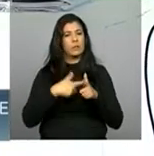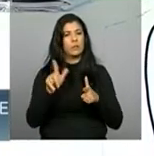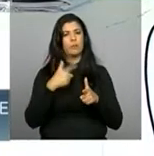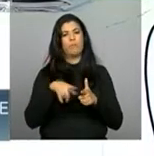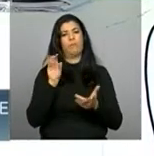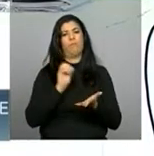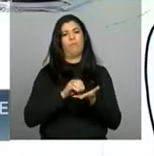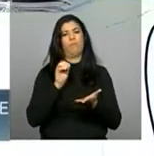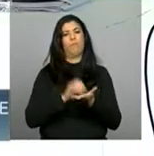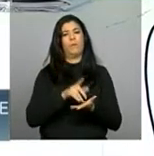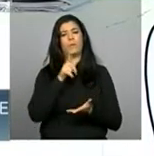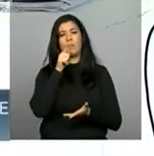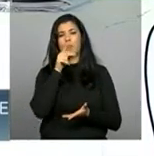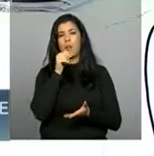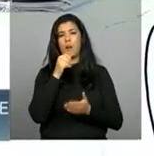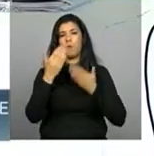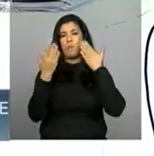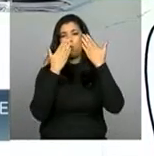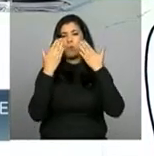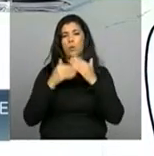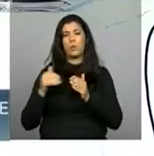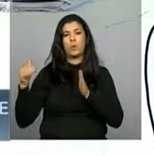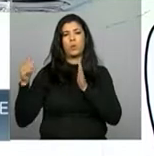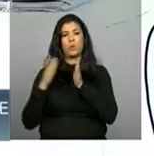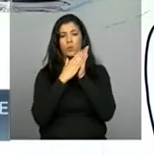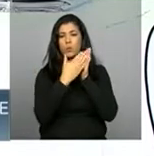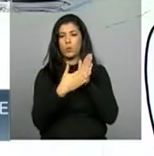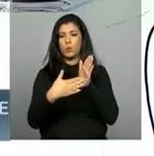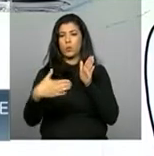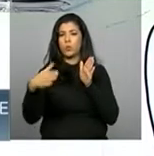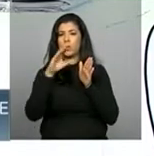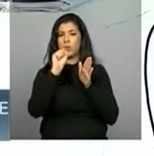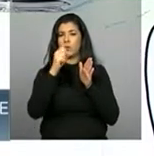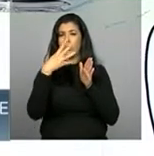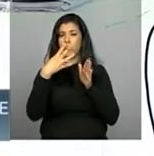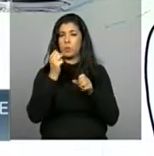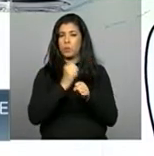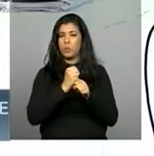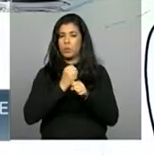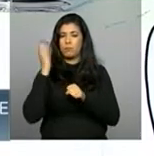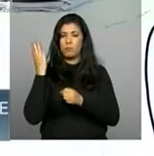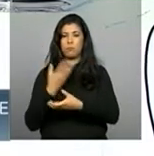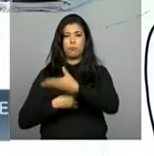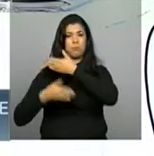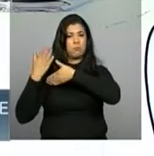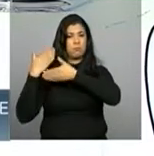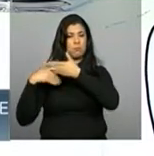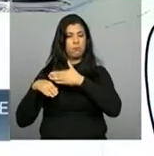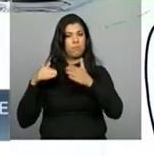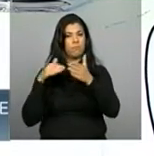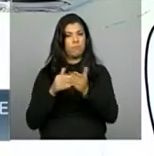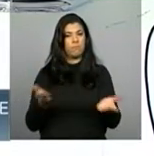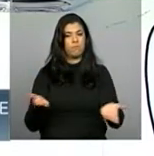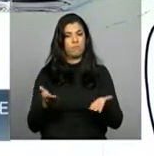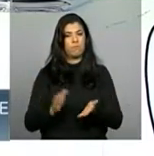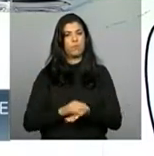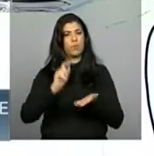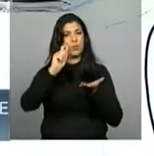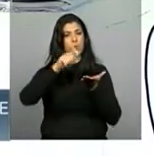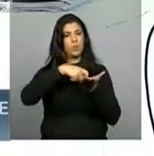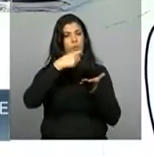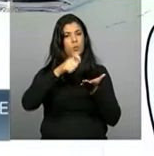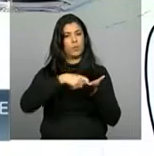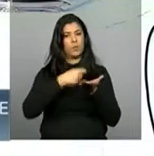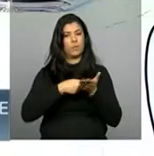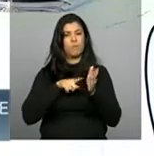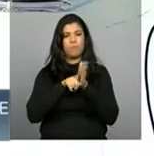seca dos últimos 84 anos os registros do da e registros